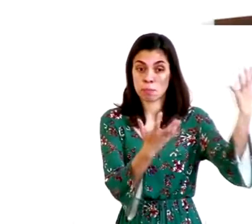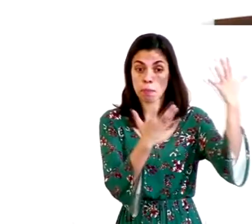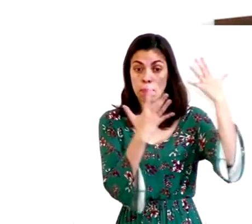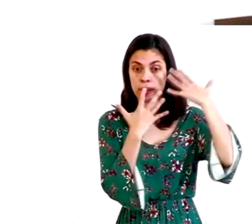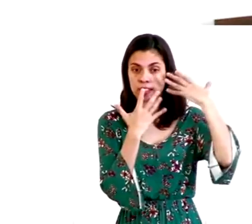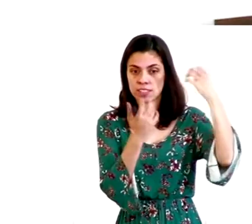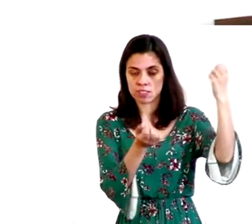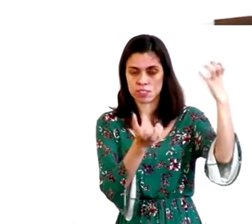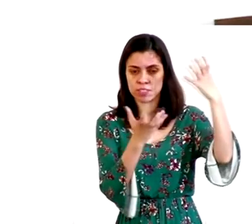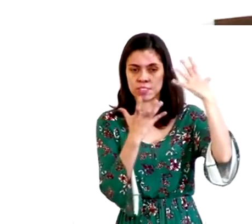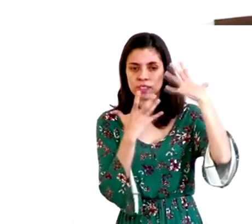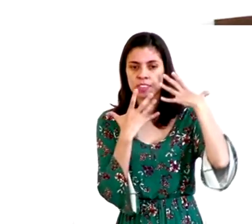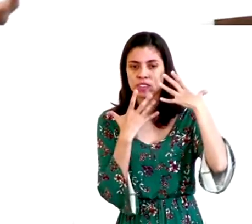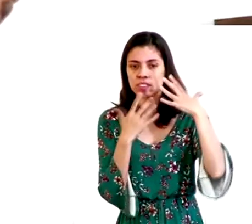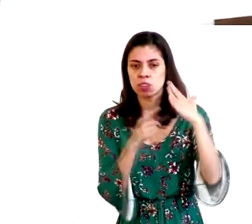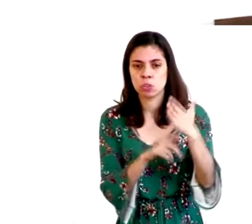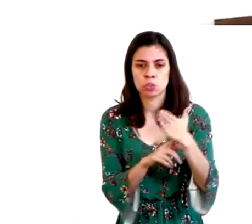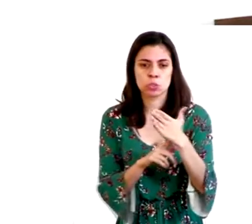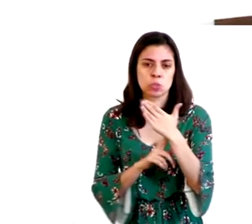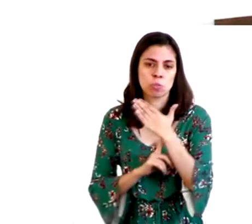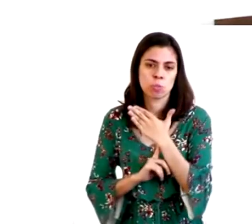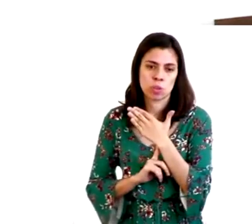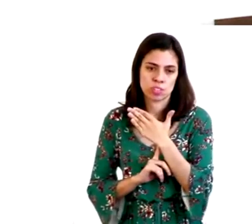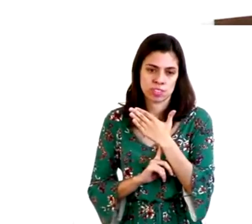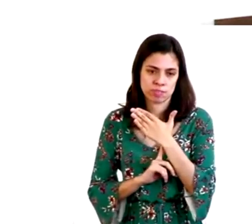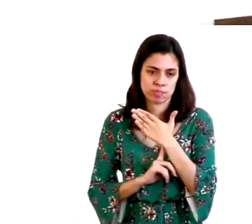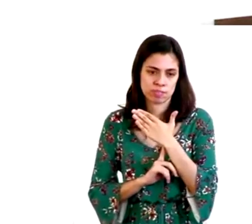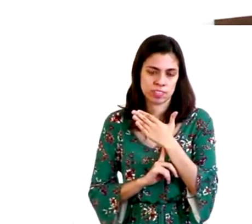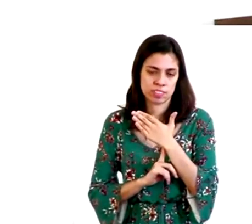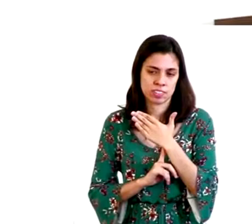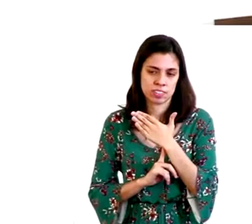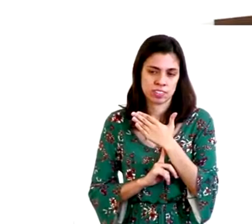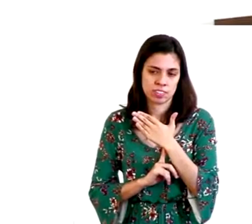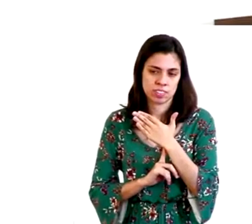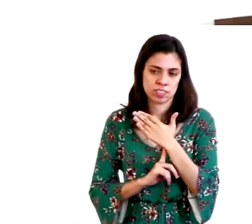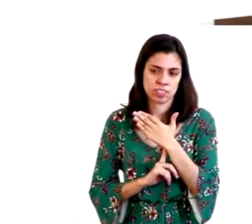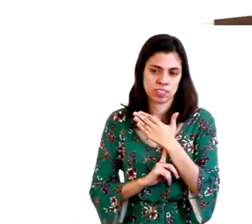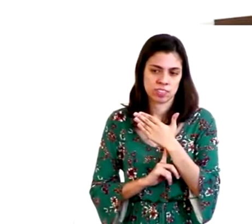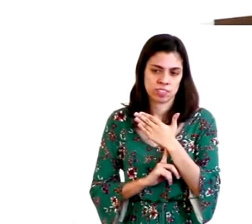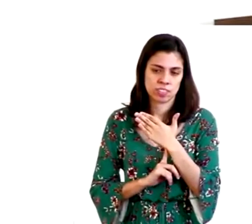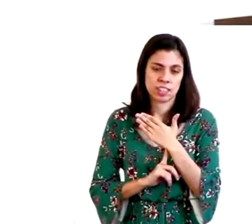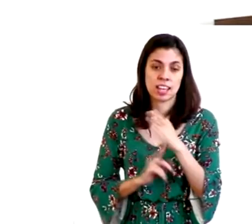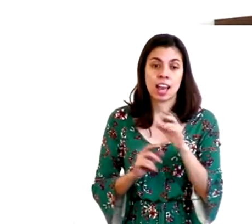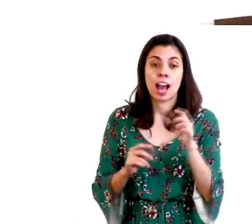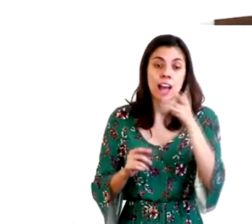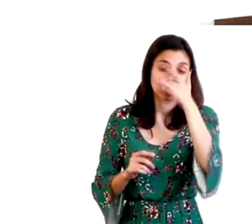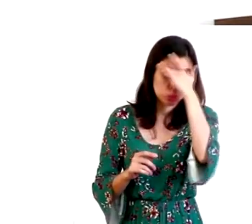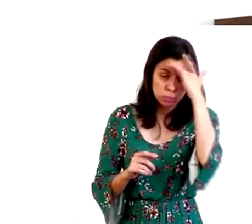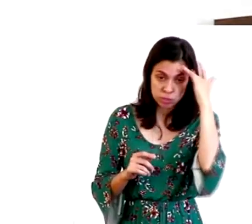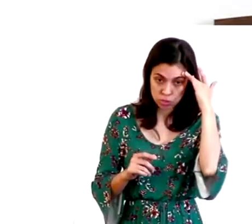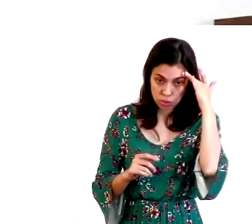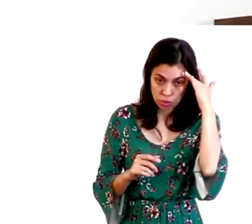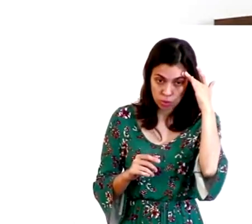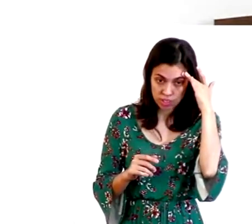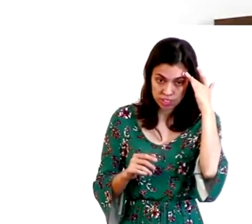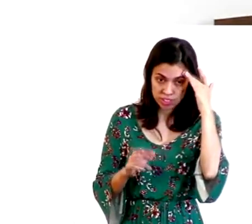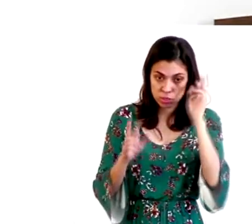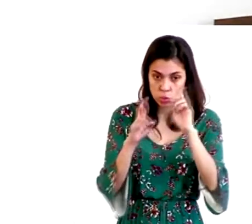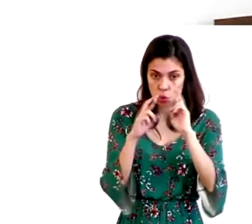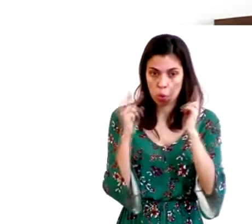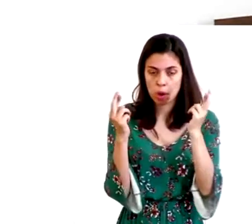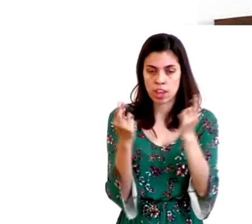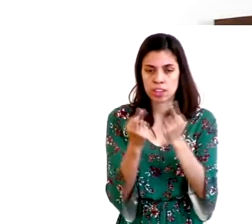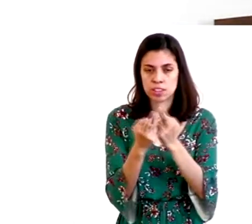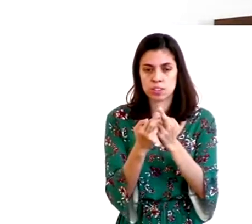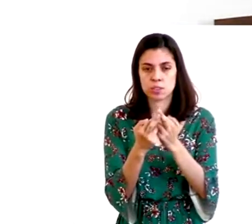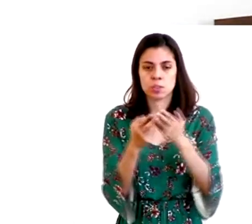do cidadão do reino. Eles são mansos e humildes de coração. Uma ideia meia que contracultural,